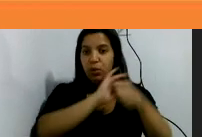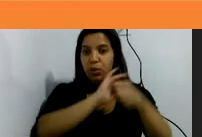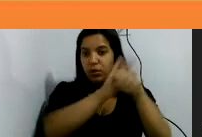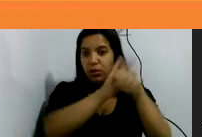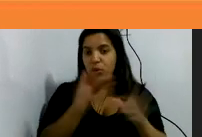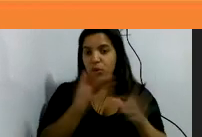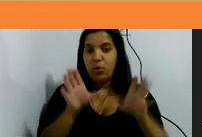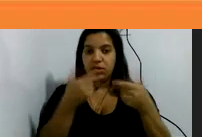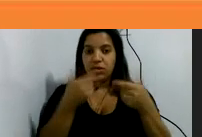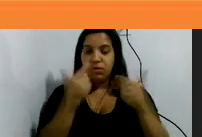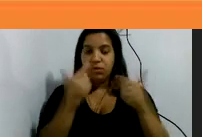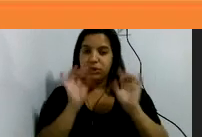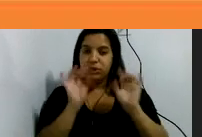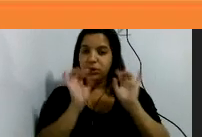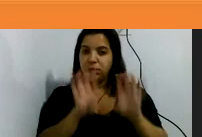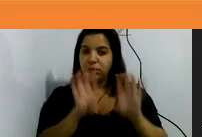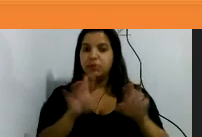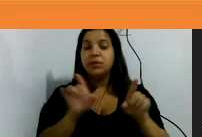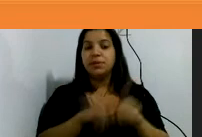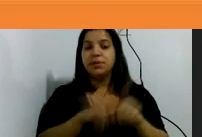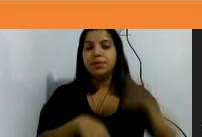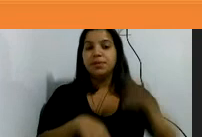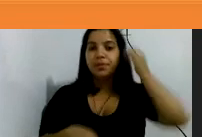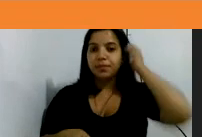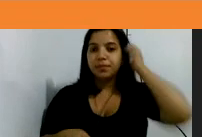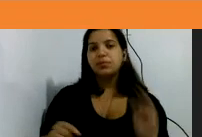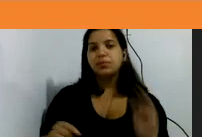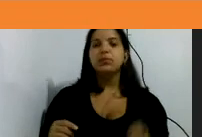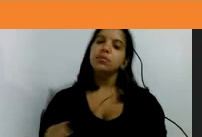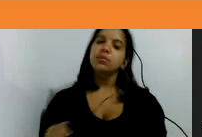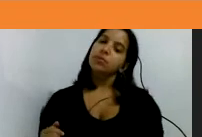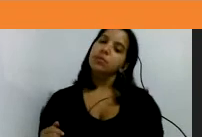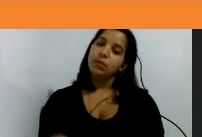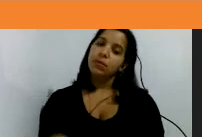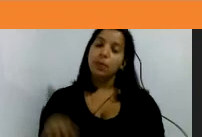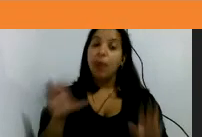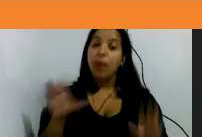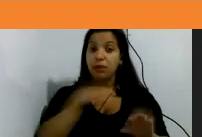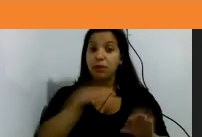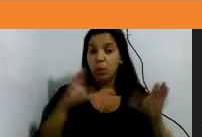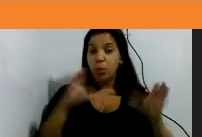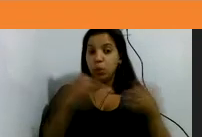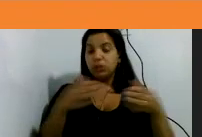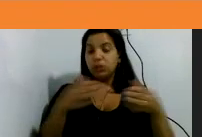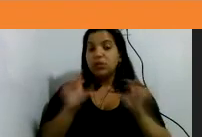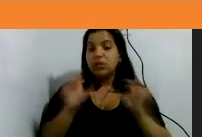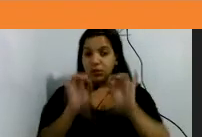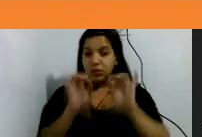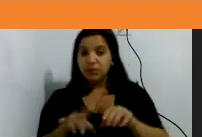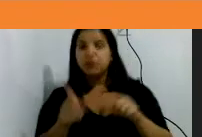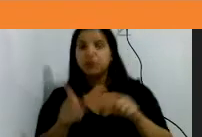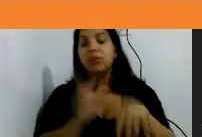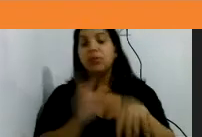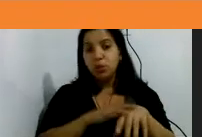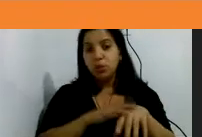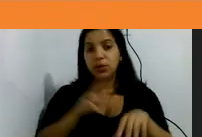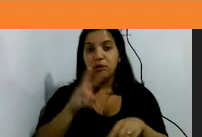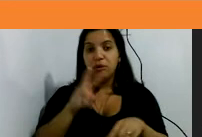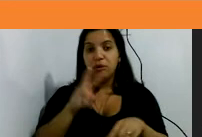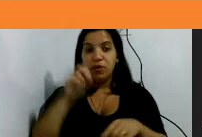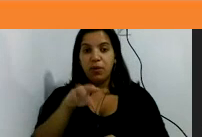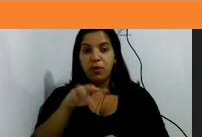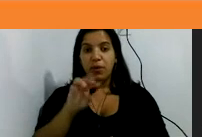o concentrado específico. Então, a gente tem concentrados específicos para cada fator de coagulação, e a doença de